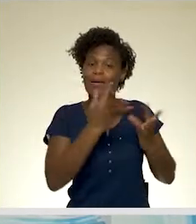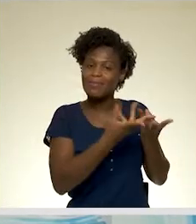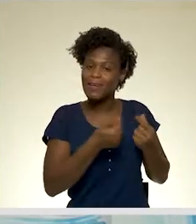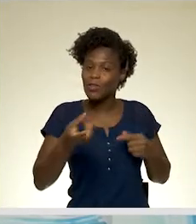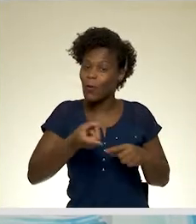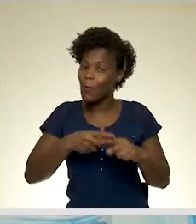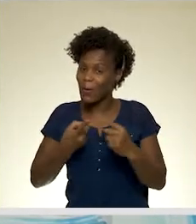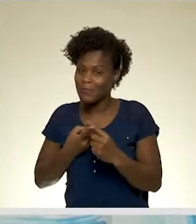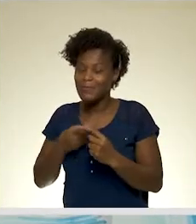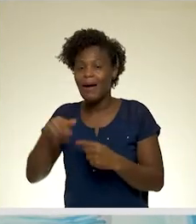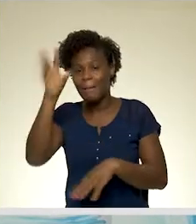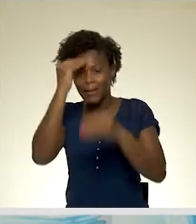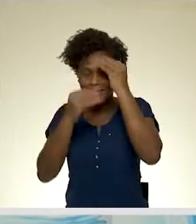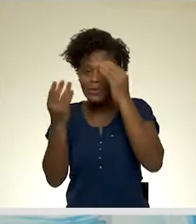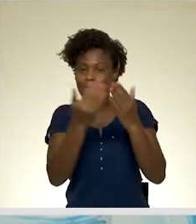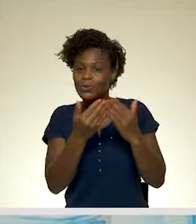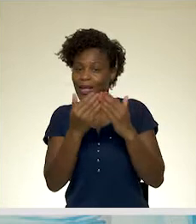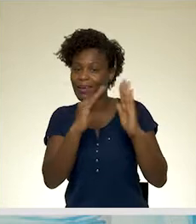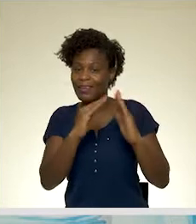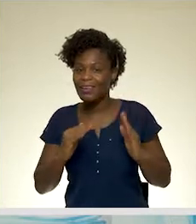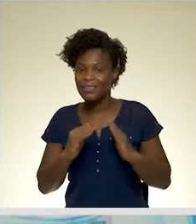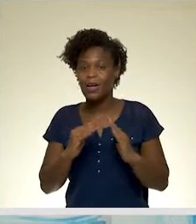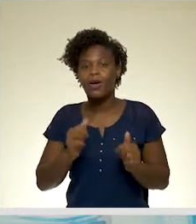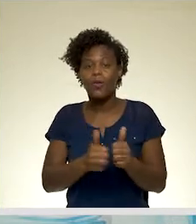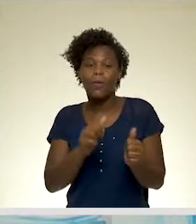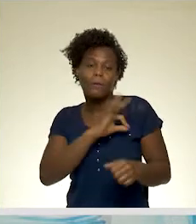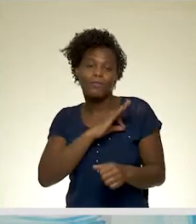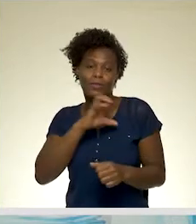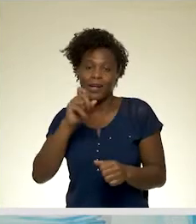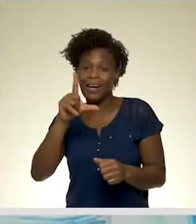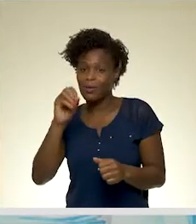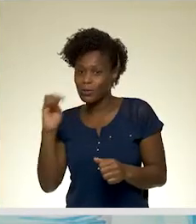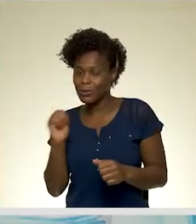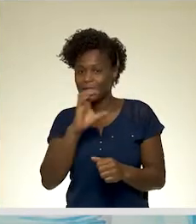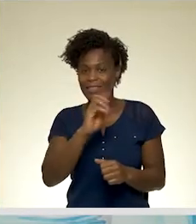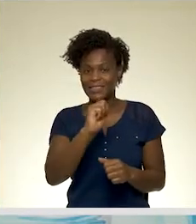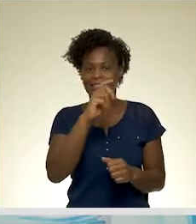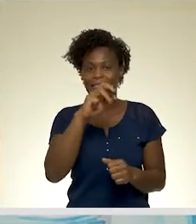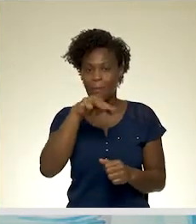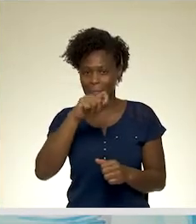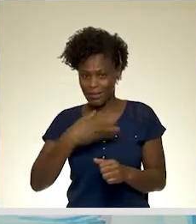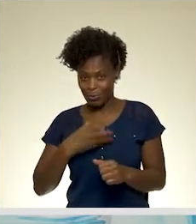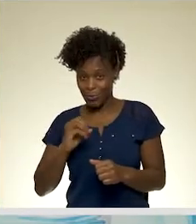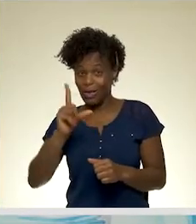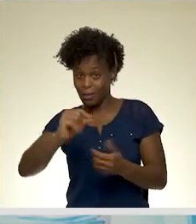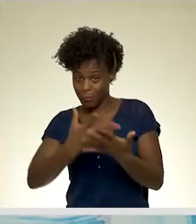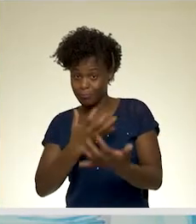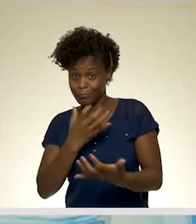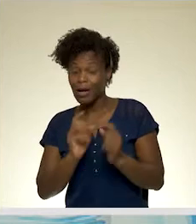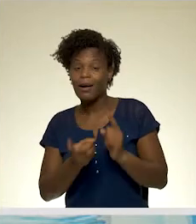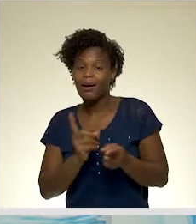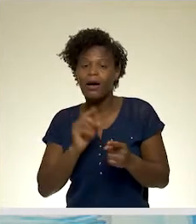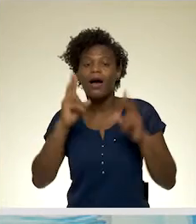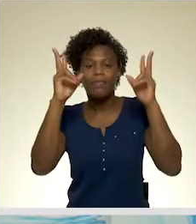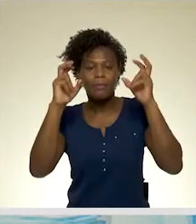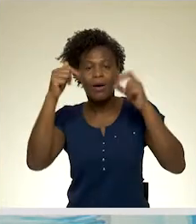ano, Aprender e Estudar em Casa, com o professor Carlos Semedo. Também realço que o conteúdo que